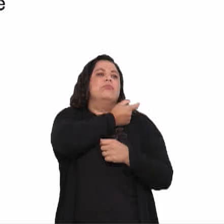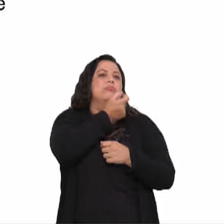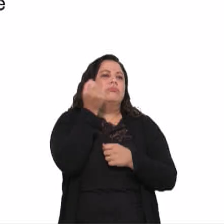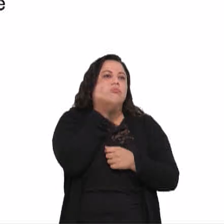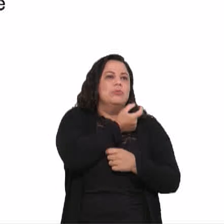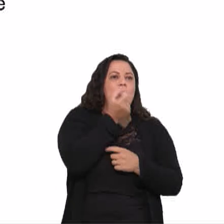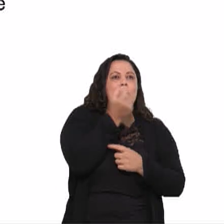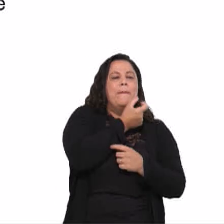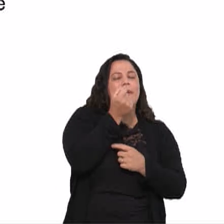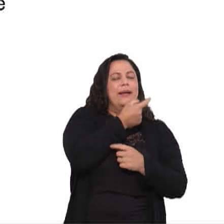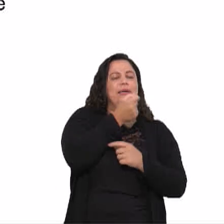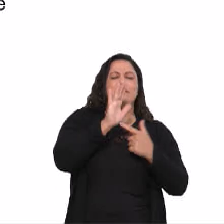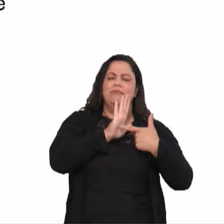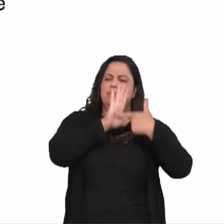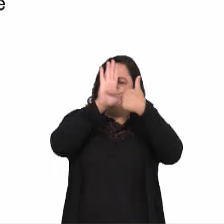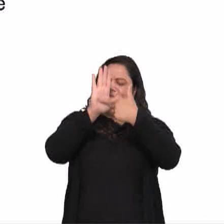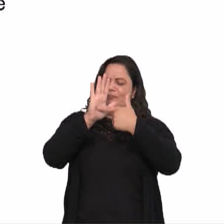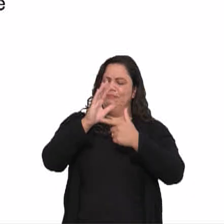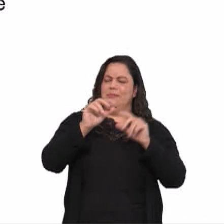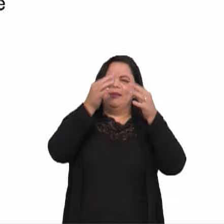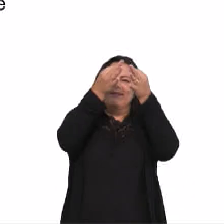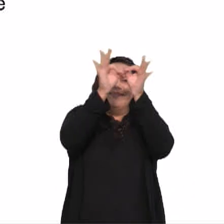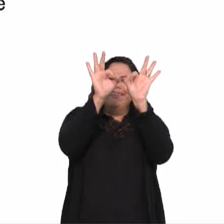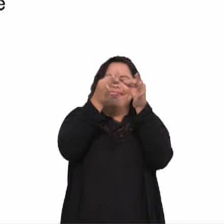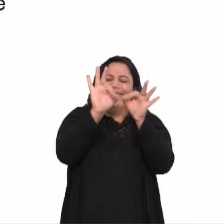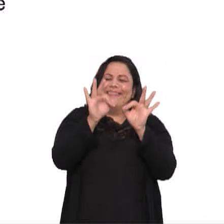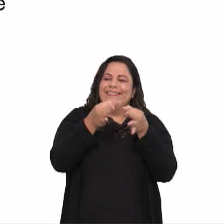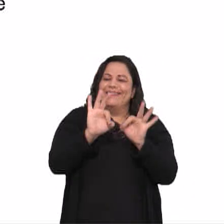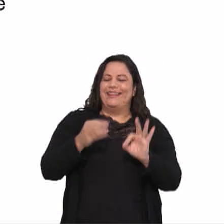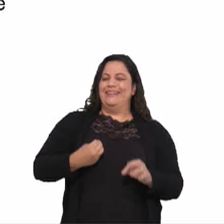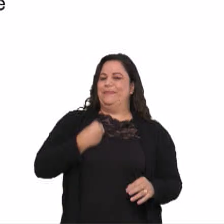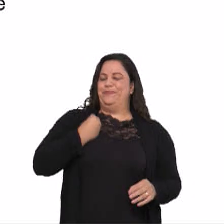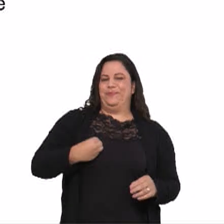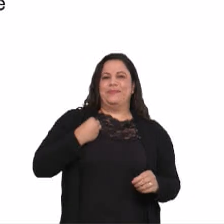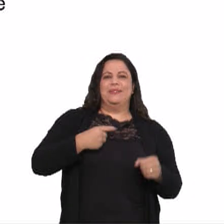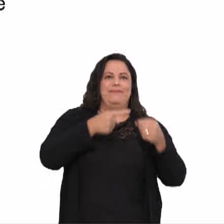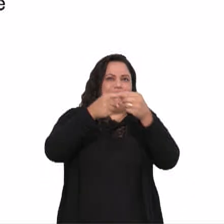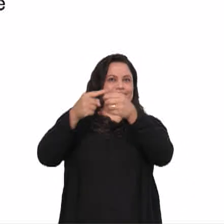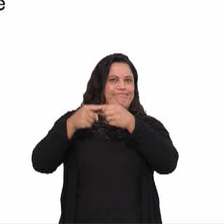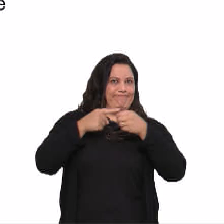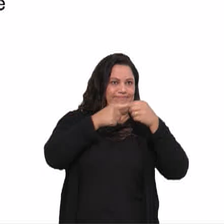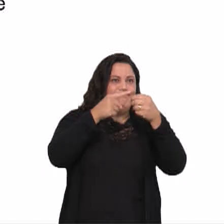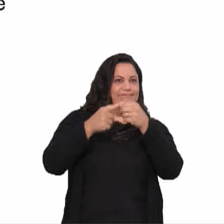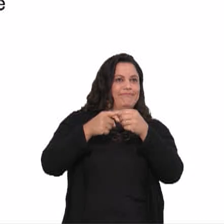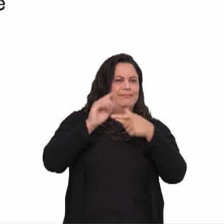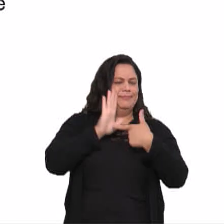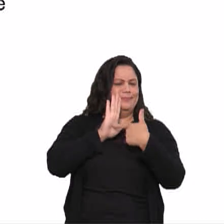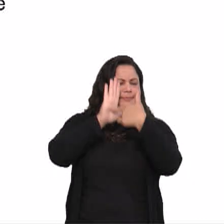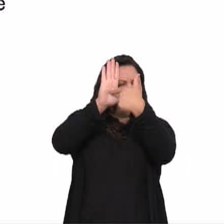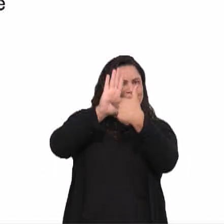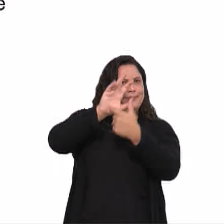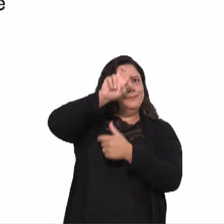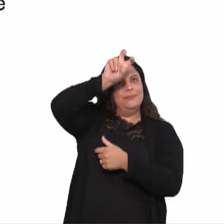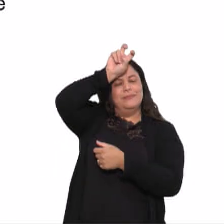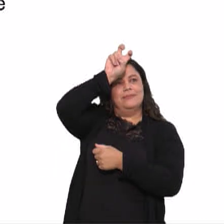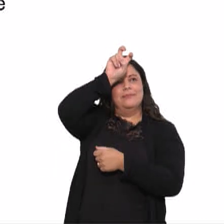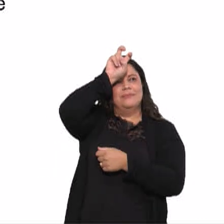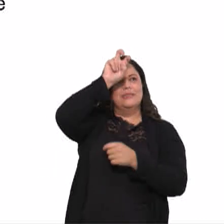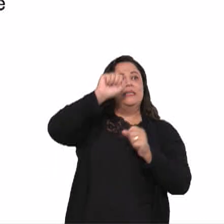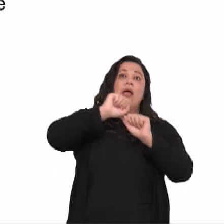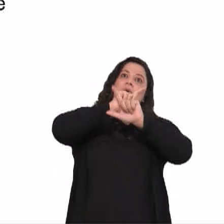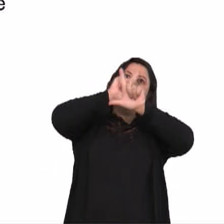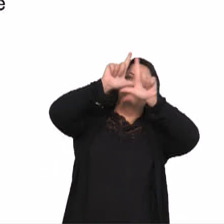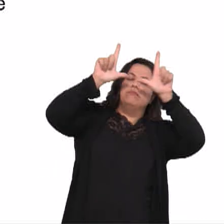retratavam com detalhes a vida urbana e refere-se à cidade de Alexandria, no Egito. Há uma clara referência à mescla cultural